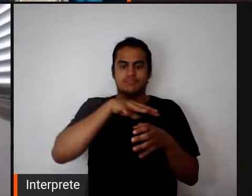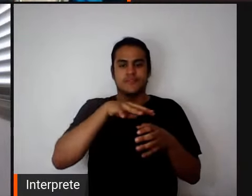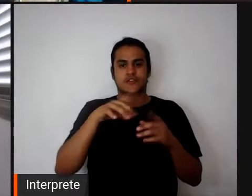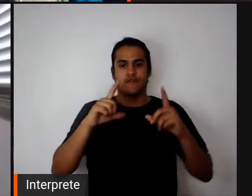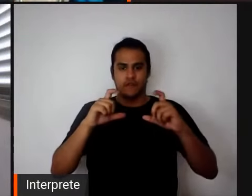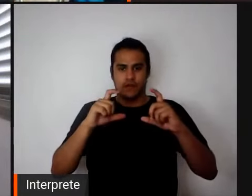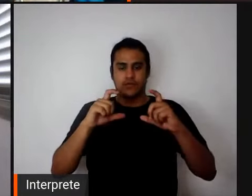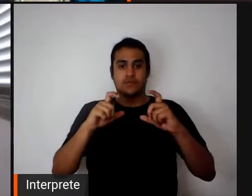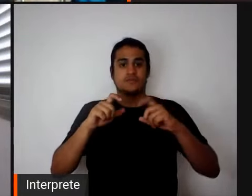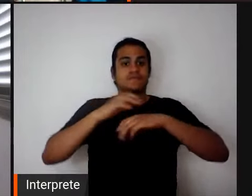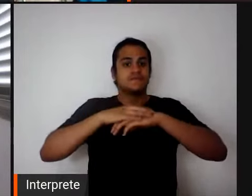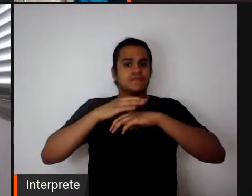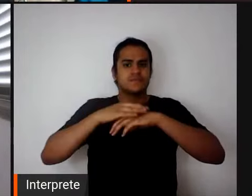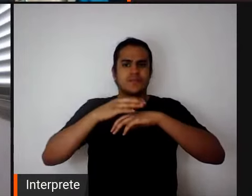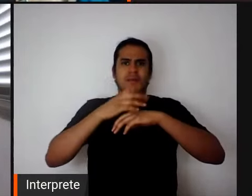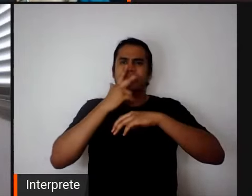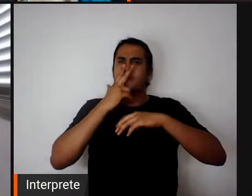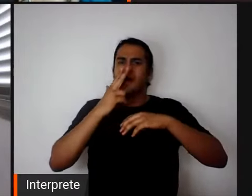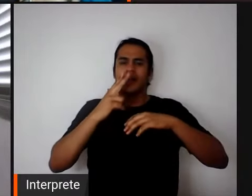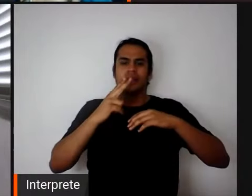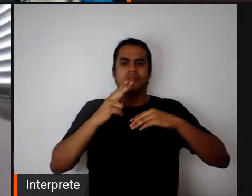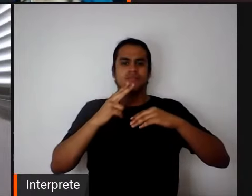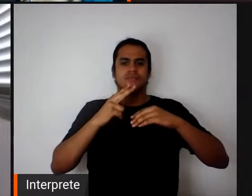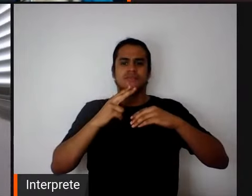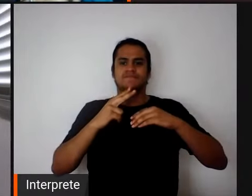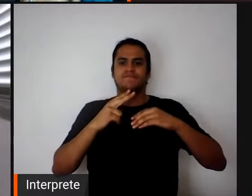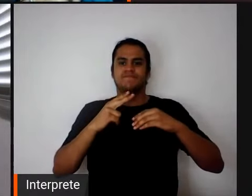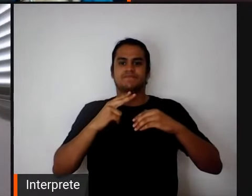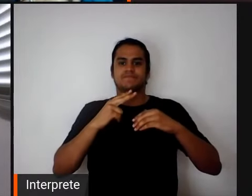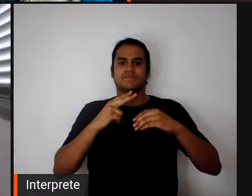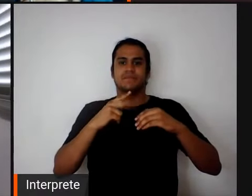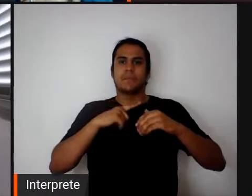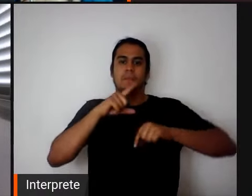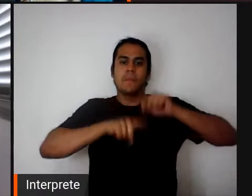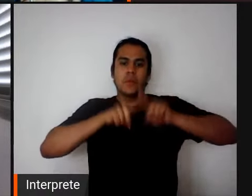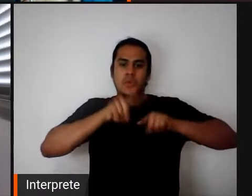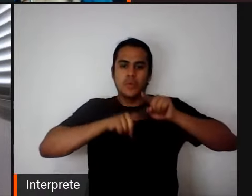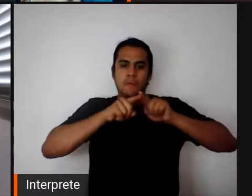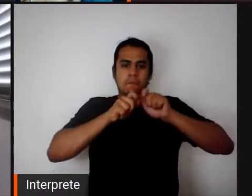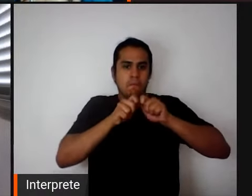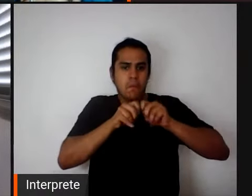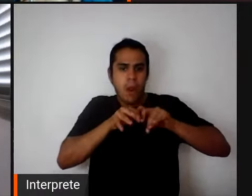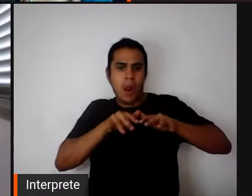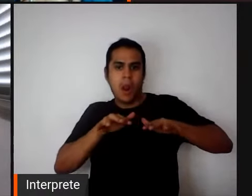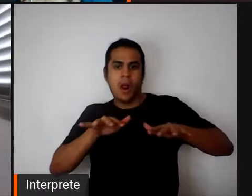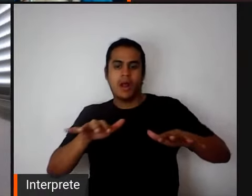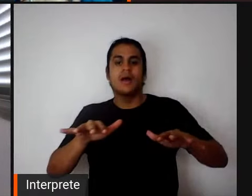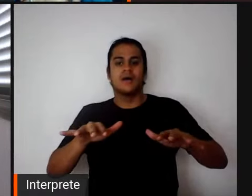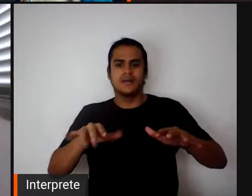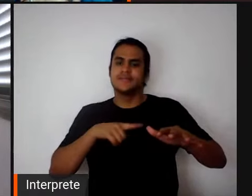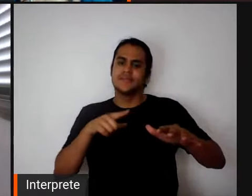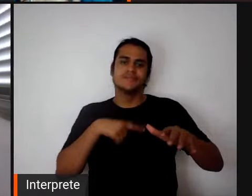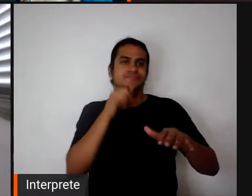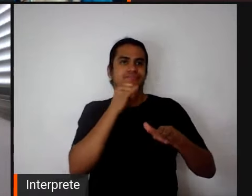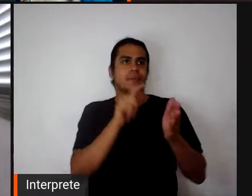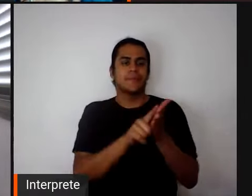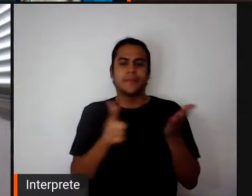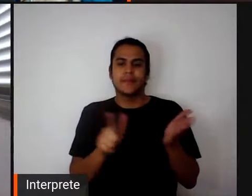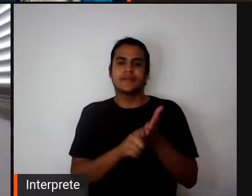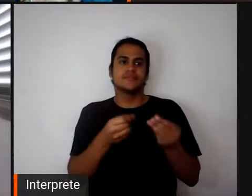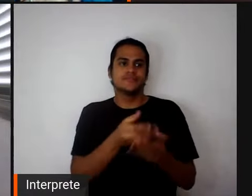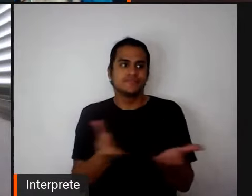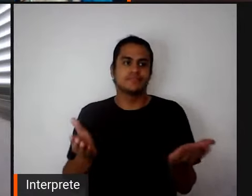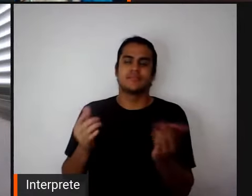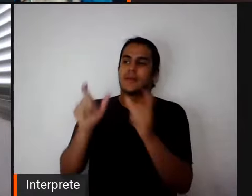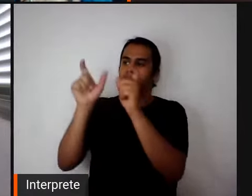se desdobrou em muitos subprodutos dessa exposição, em publicações, em